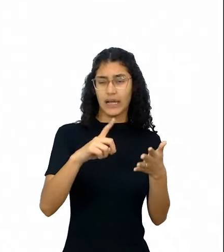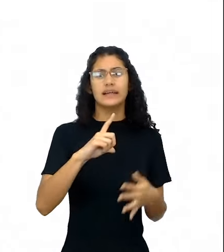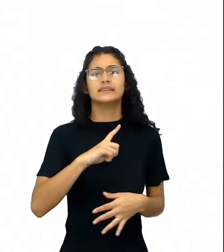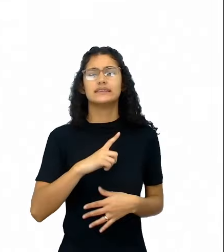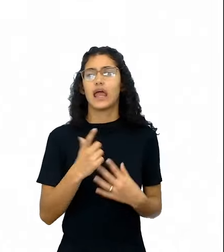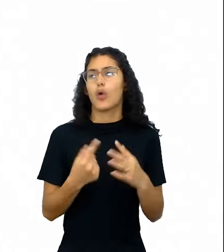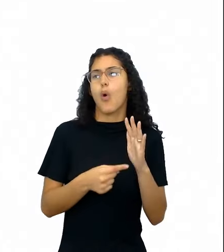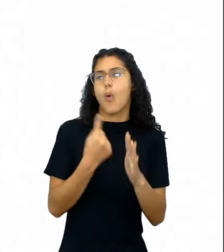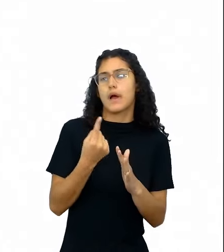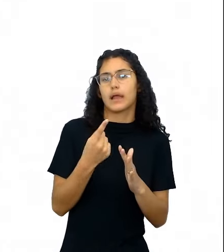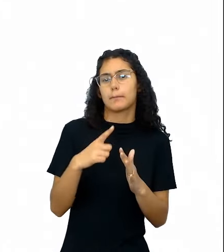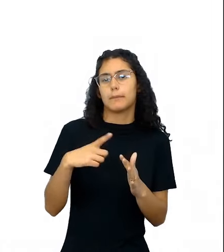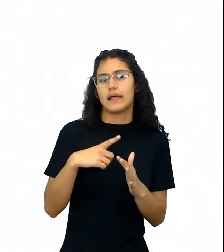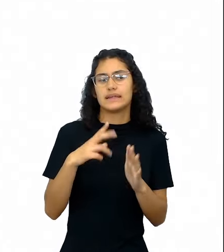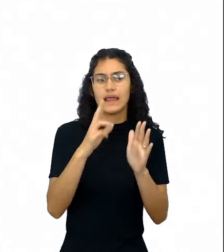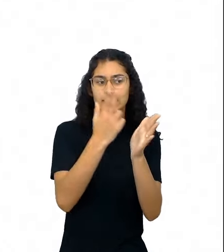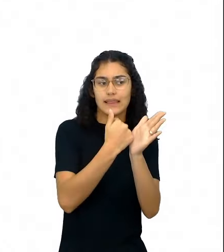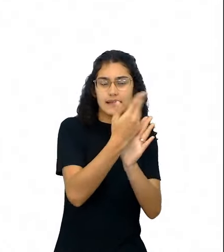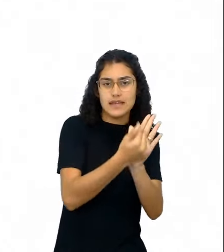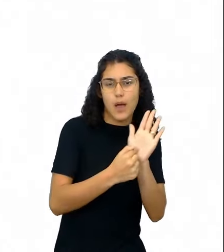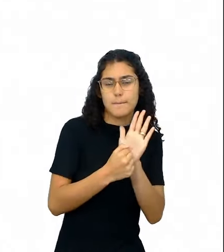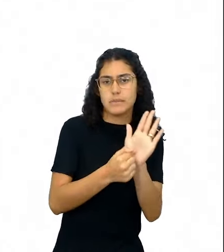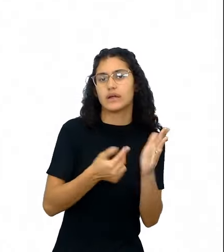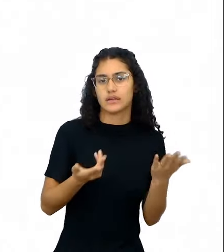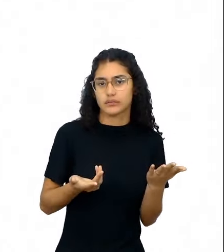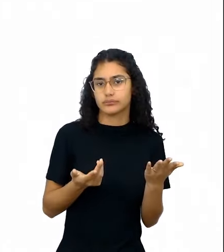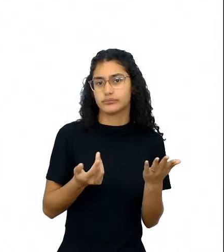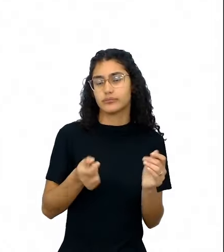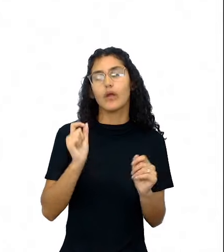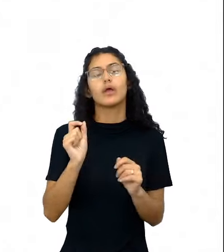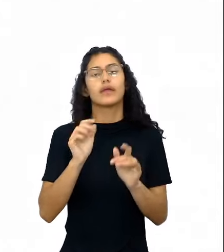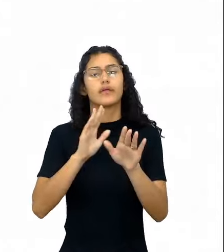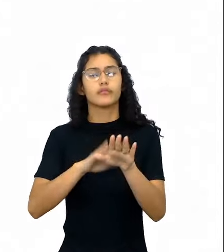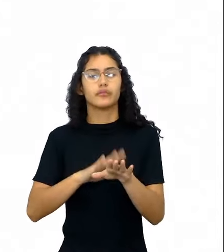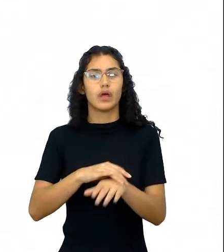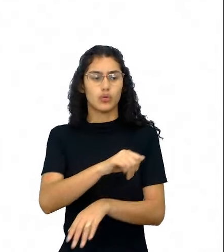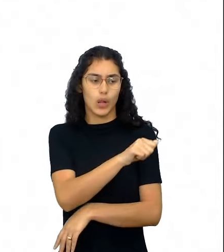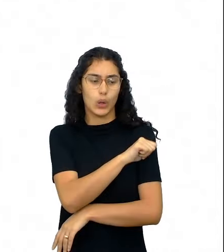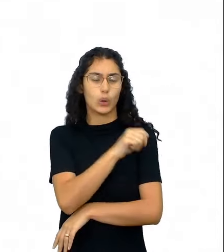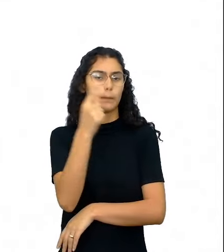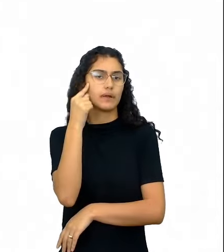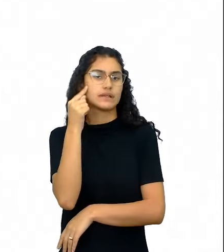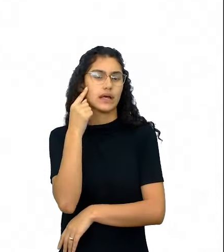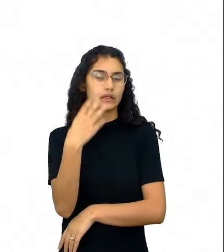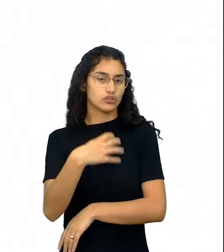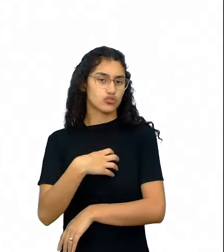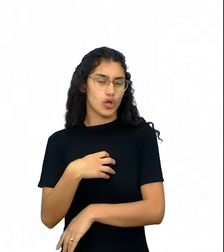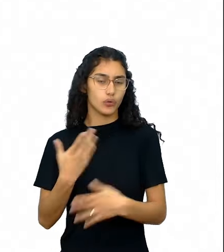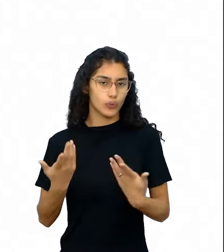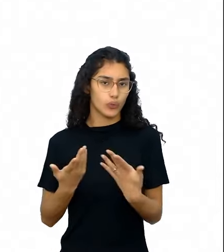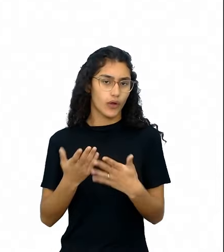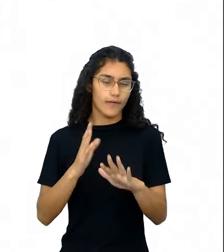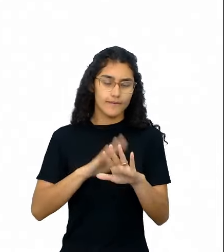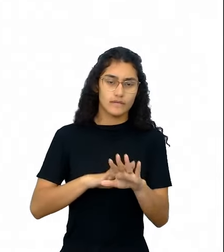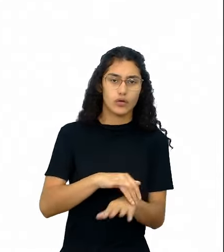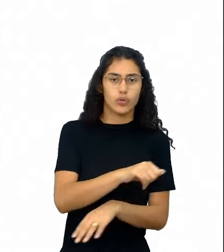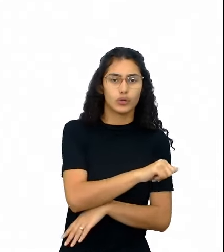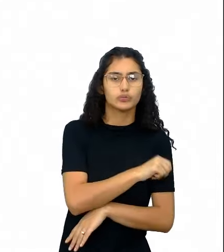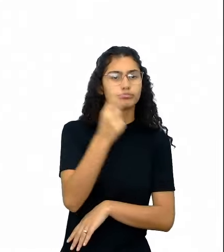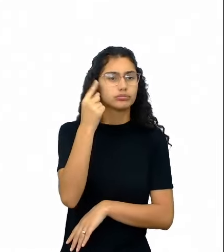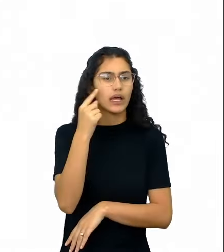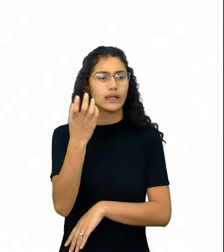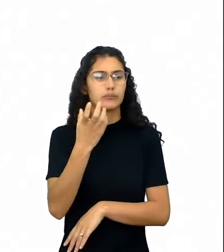que tenha mais ilustrações? Então, o que levou o aluno a pensar isso? O que levou ele a dizer isso? E